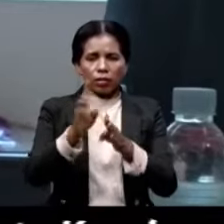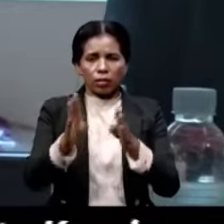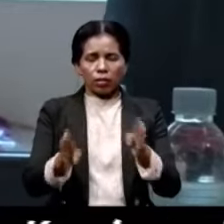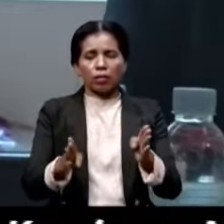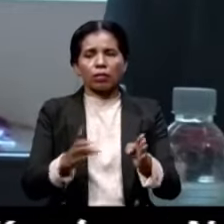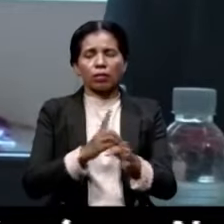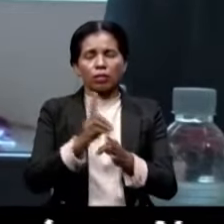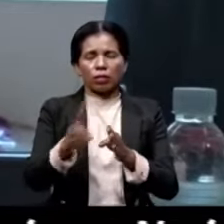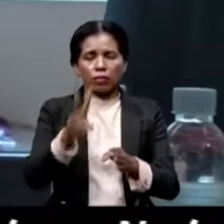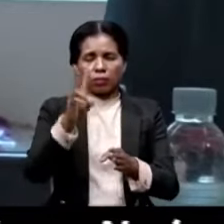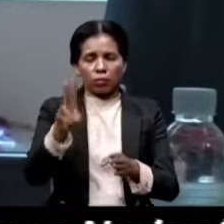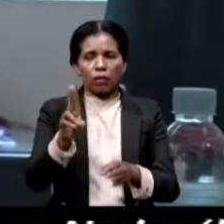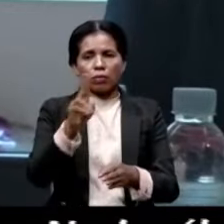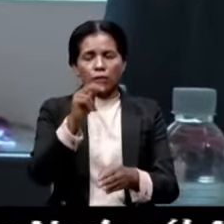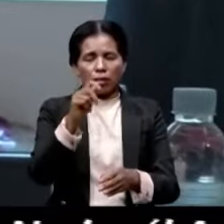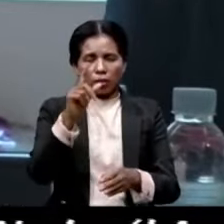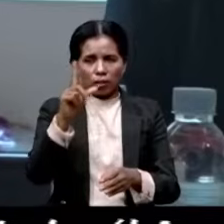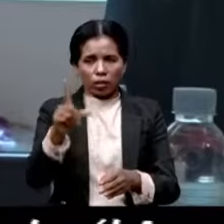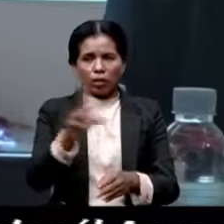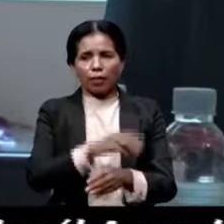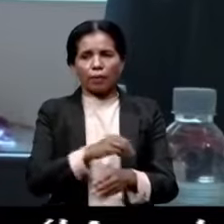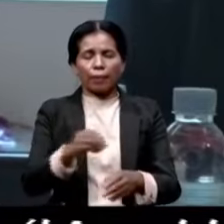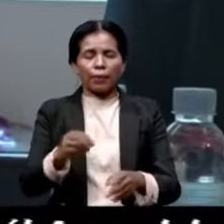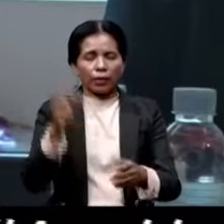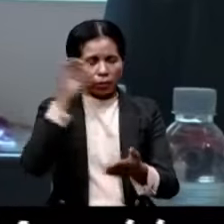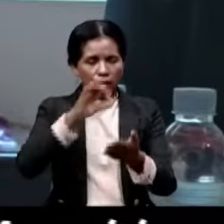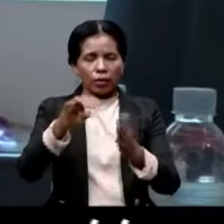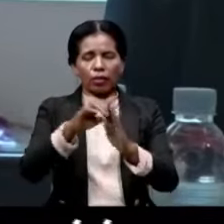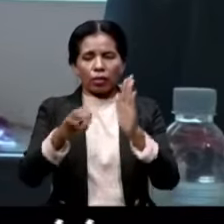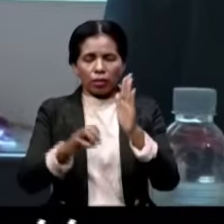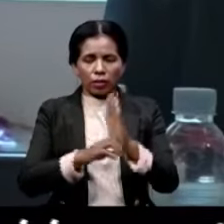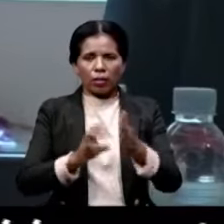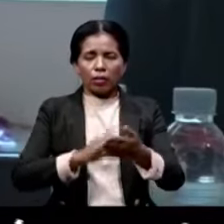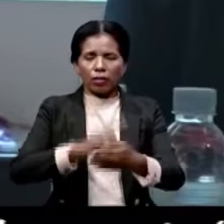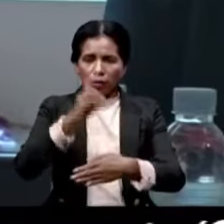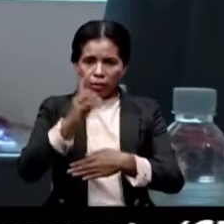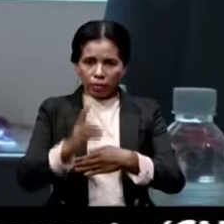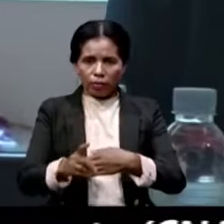o NTL, para acordo e o secretário do Estado e o desenvolvimento local.